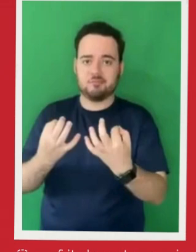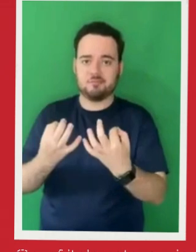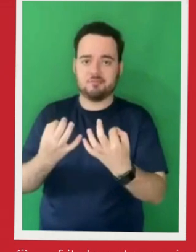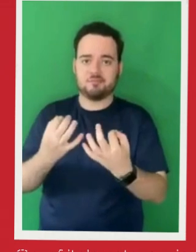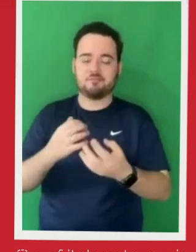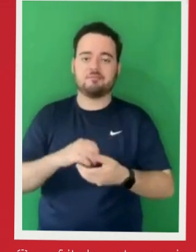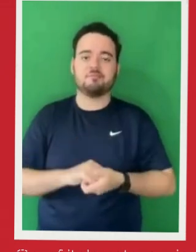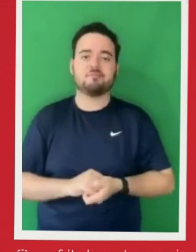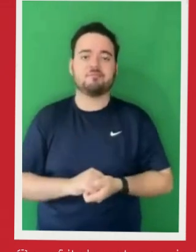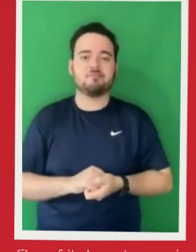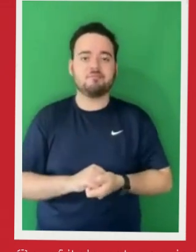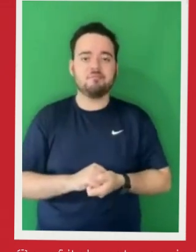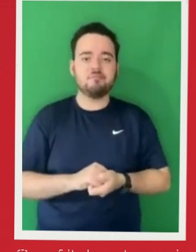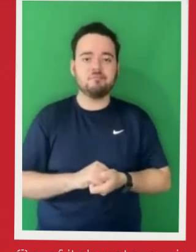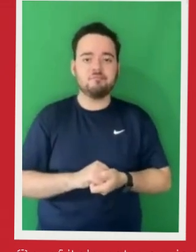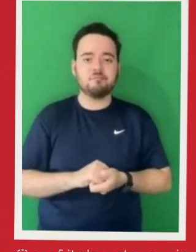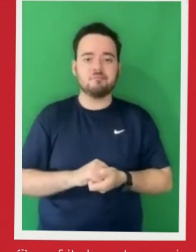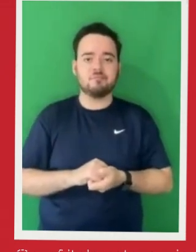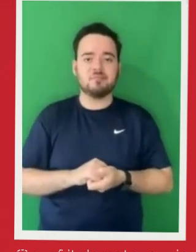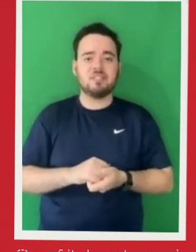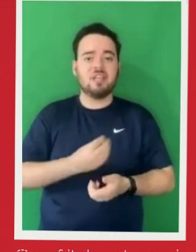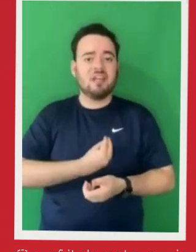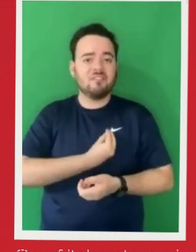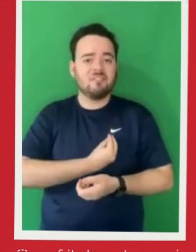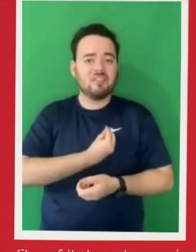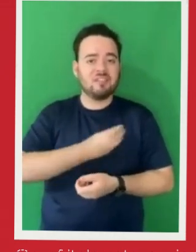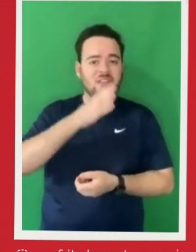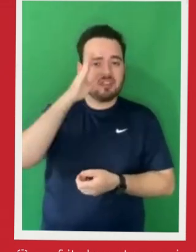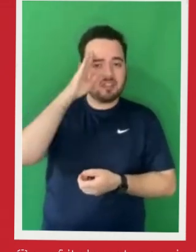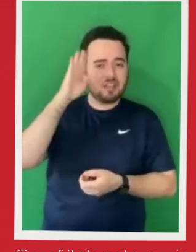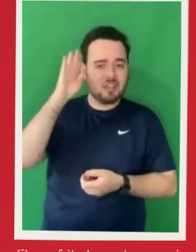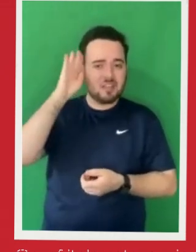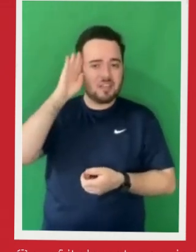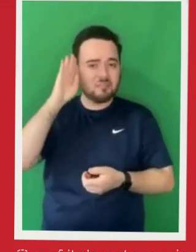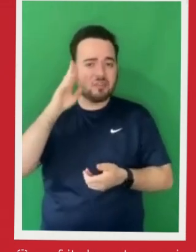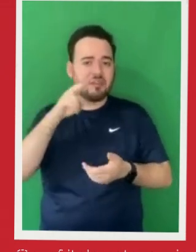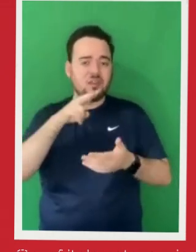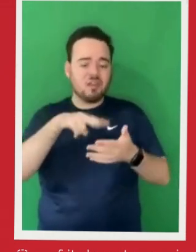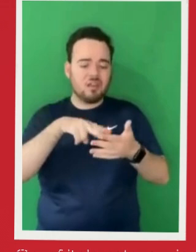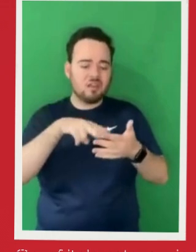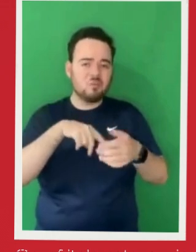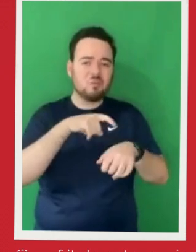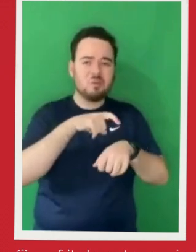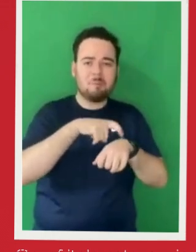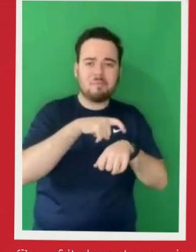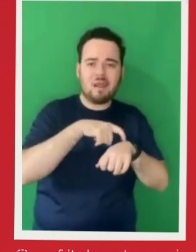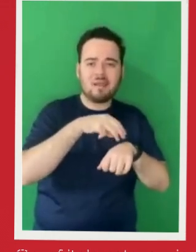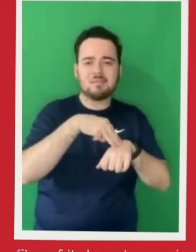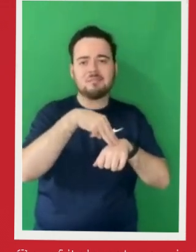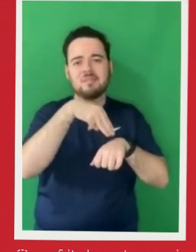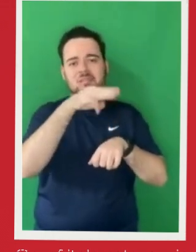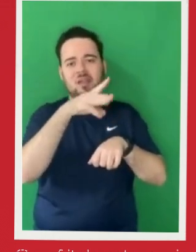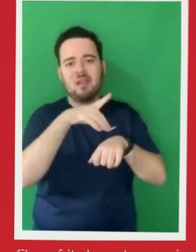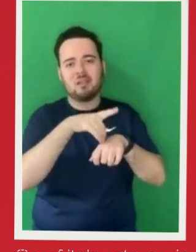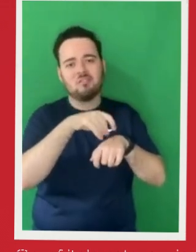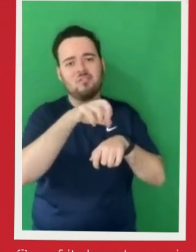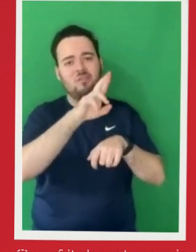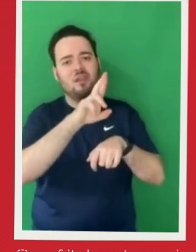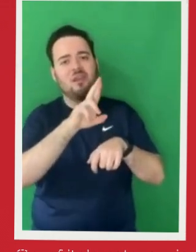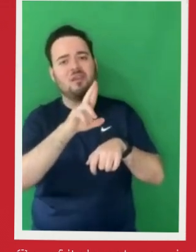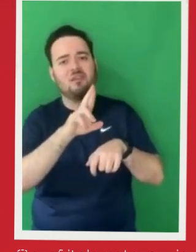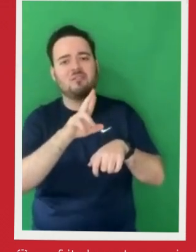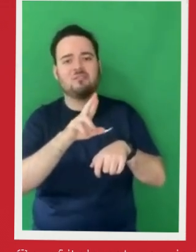provocando sua atenção. É certo que se você não tiver na vida acadêmica, se a leitura, se você não tiver prazos,